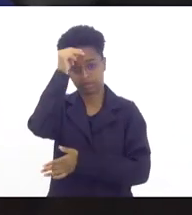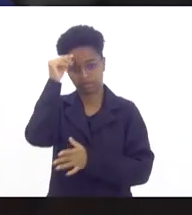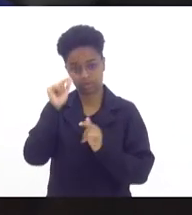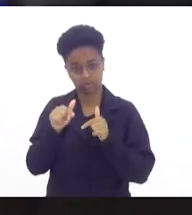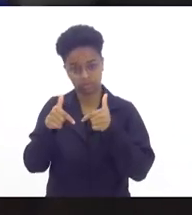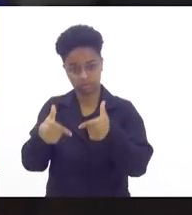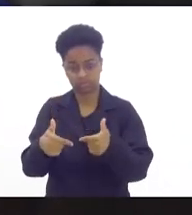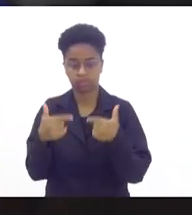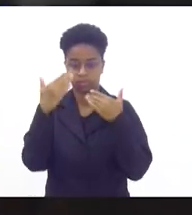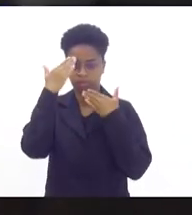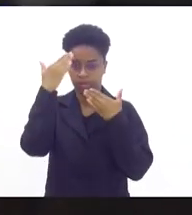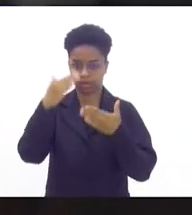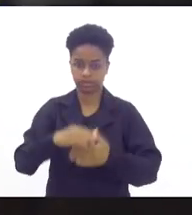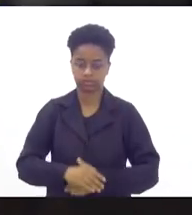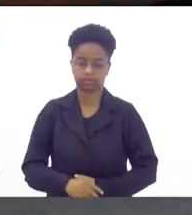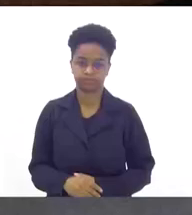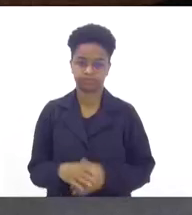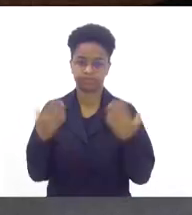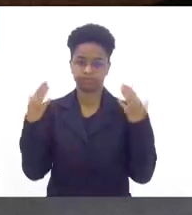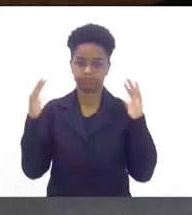Muito obrigado